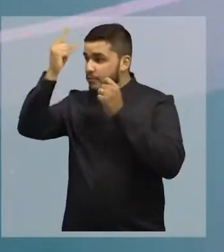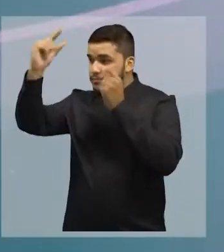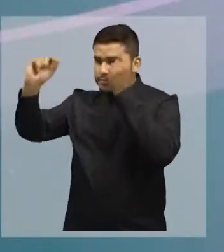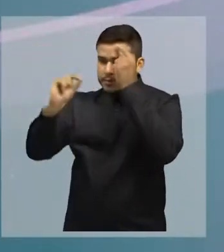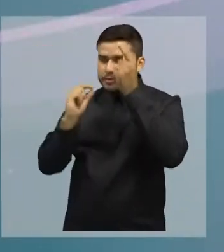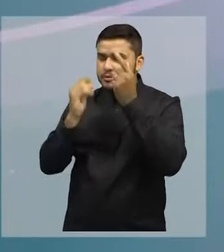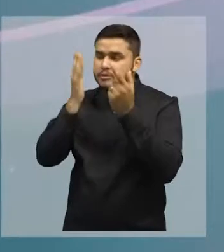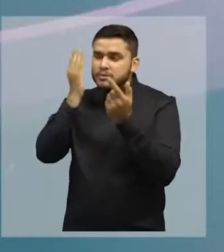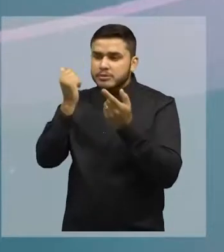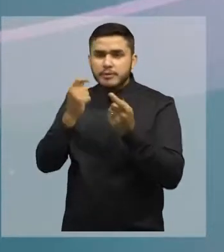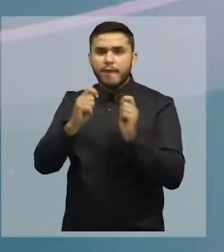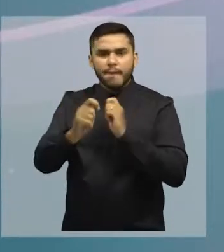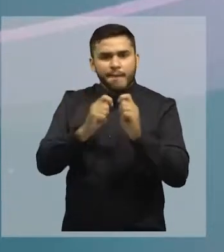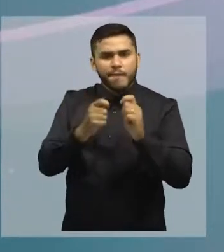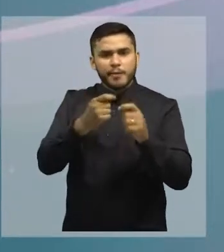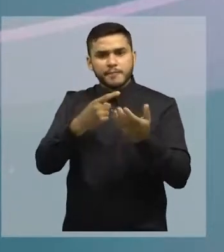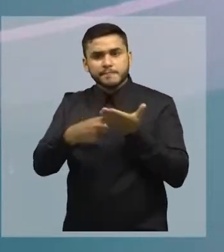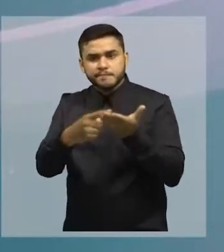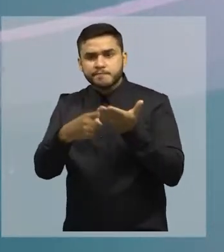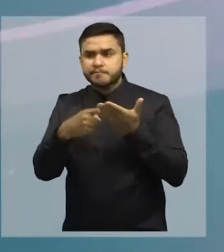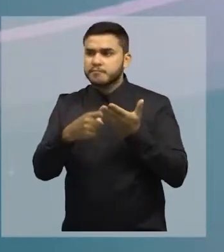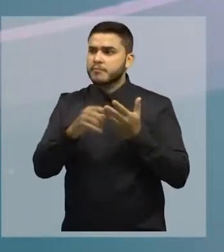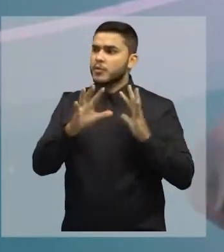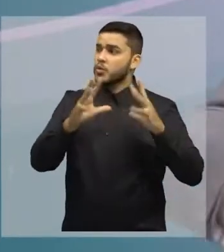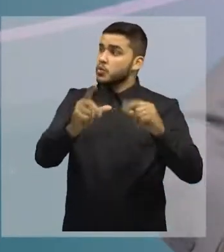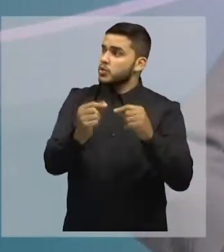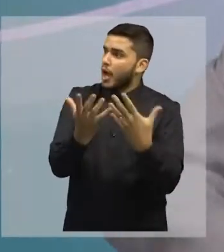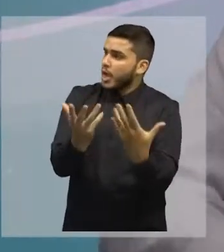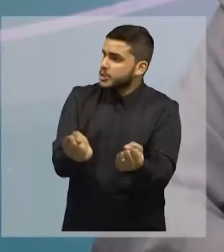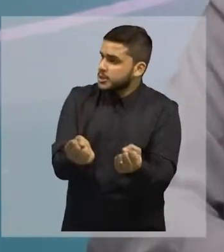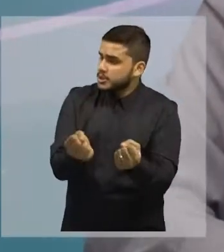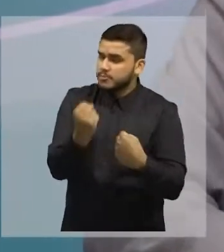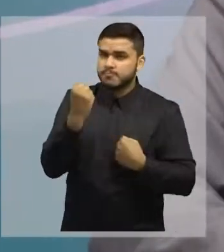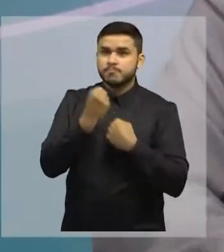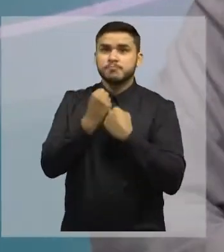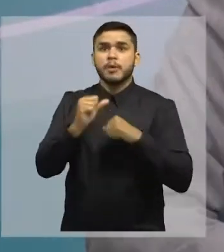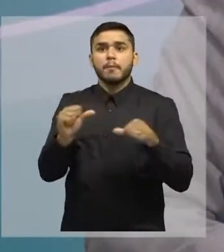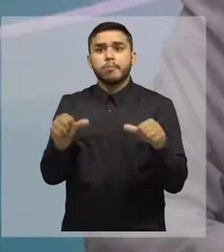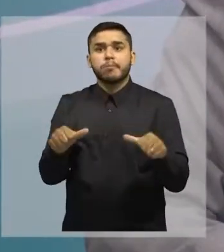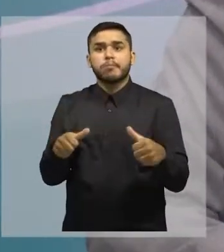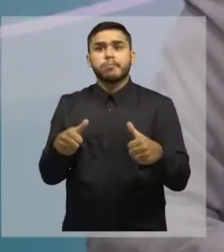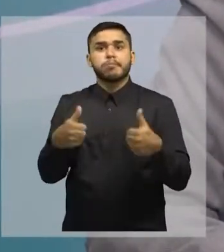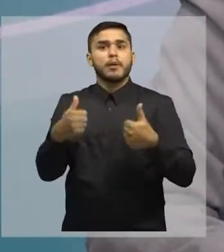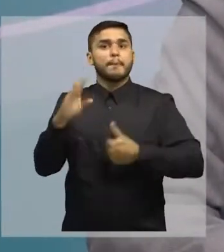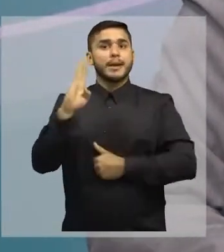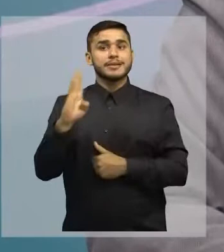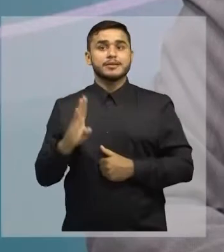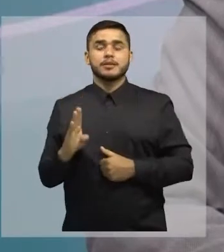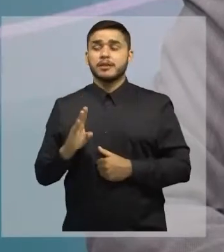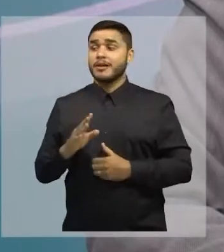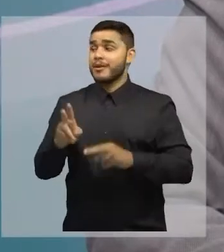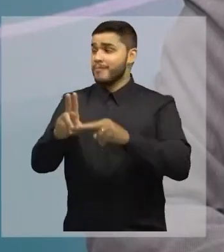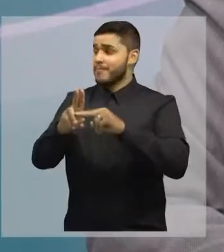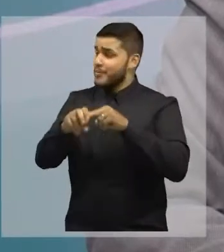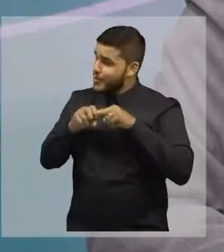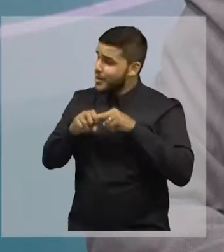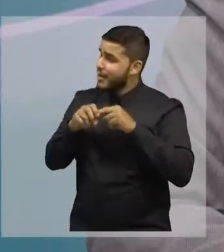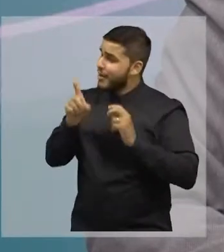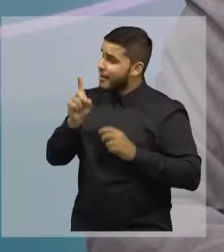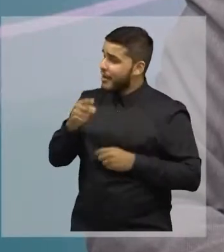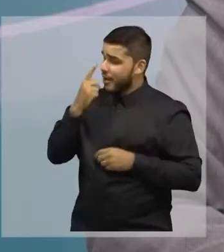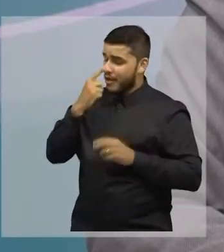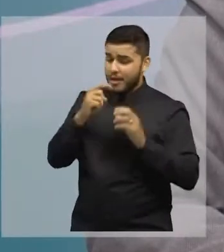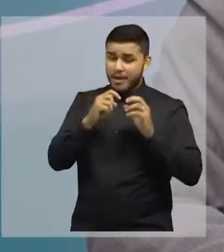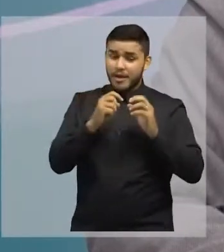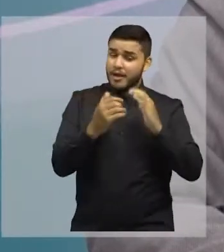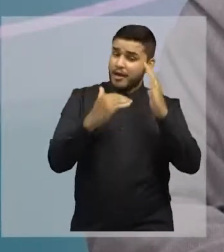de traduzir isso em regras de comportamento e melhorar o governo, ele não tem como virar as costas para o Congresso. O Congresso não vai